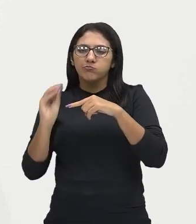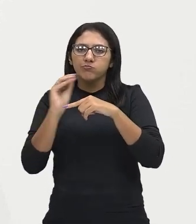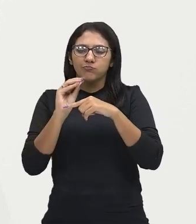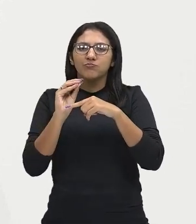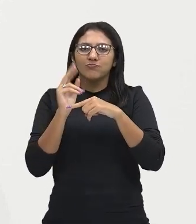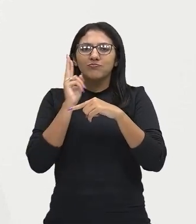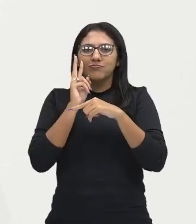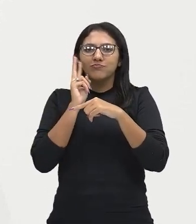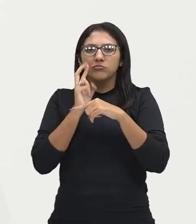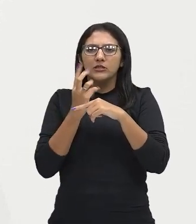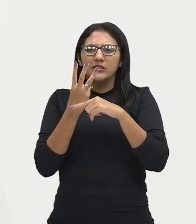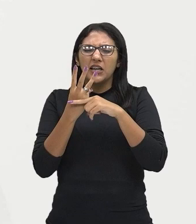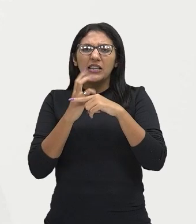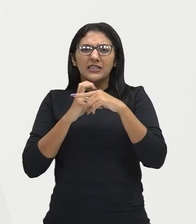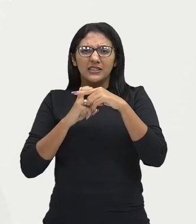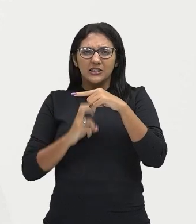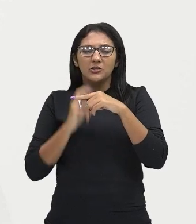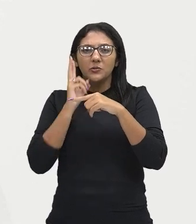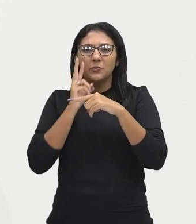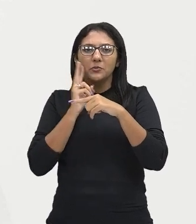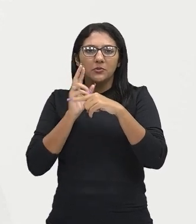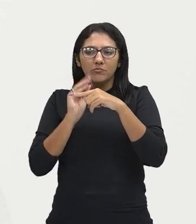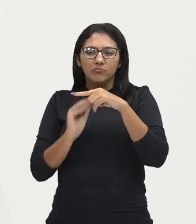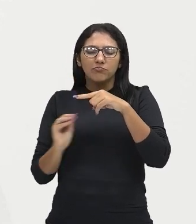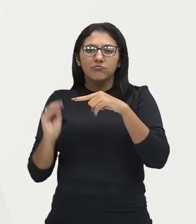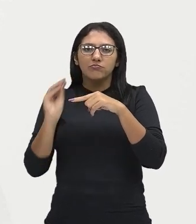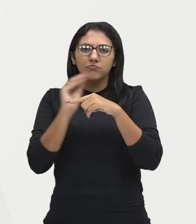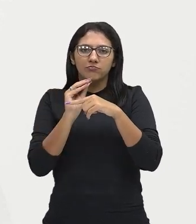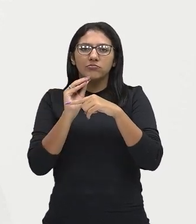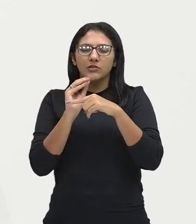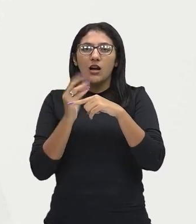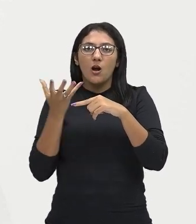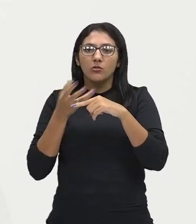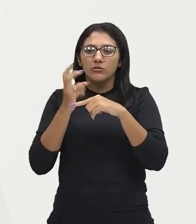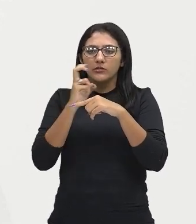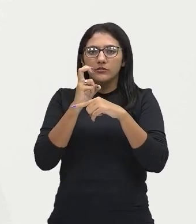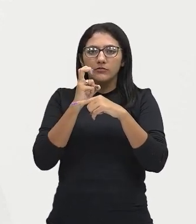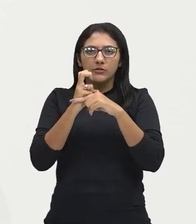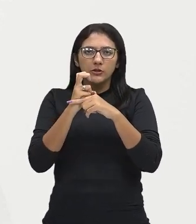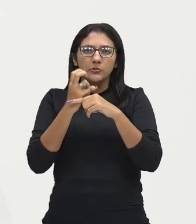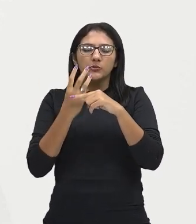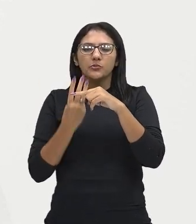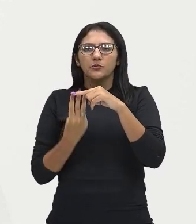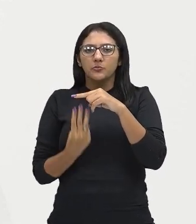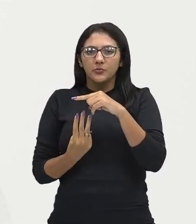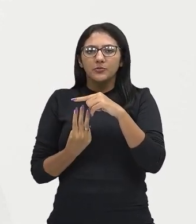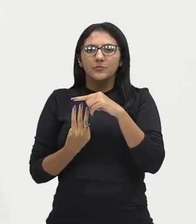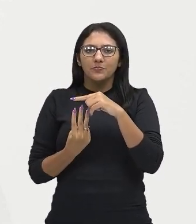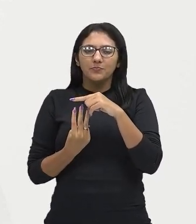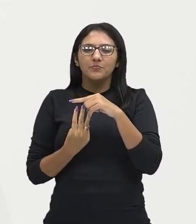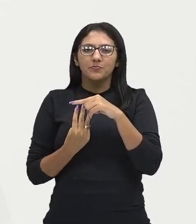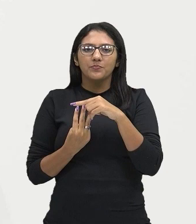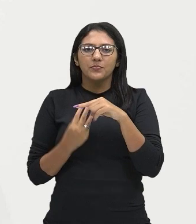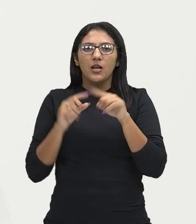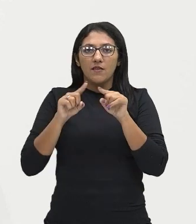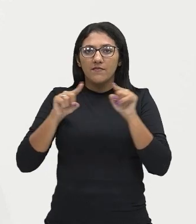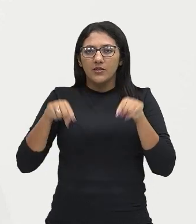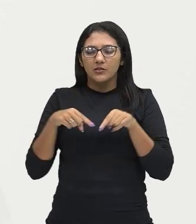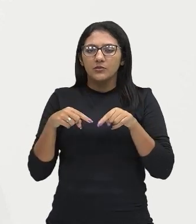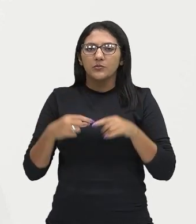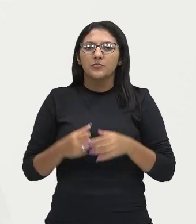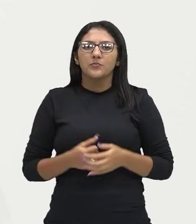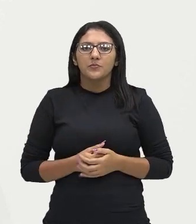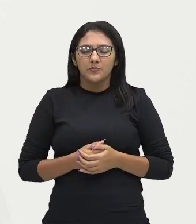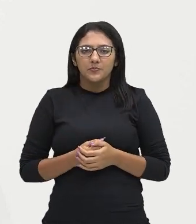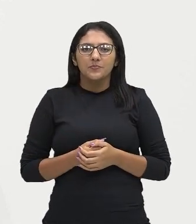A segunda é menos, porque é negativa, é o inverso. Ó. 3 sobre 5 vai ficar então 5 sobre 3. Ó.